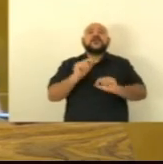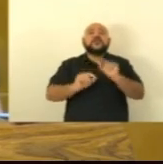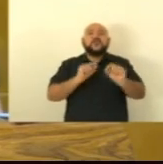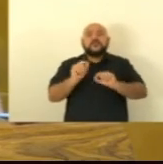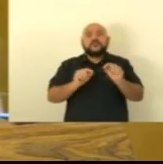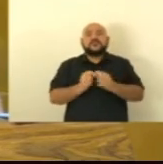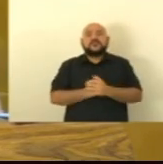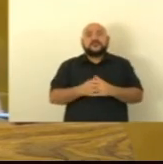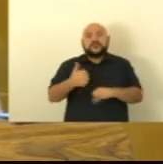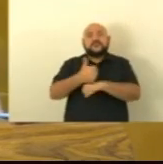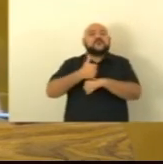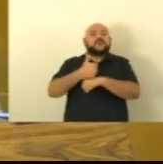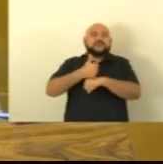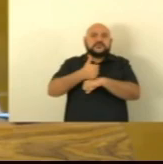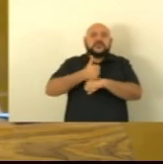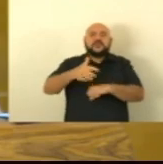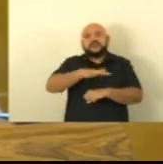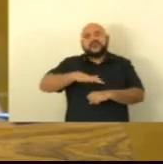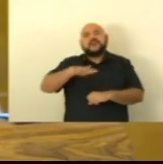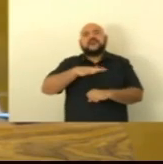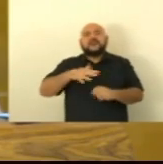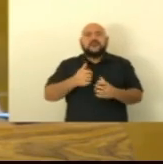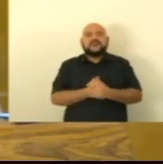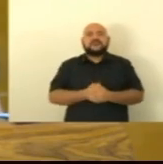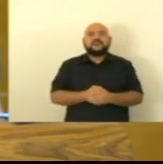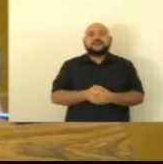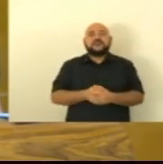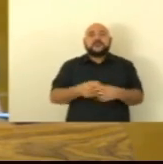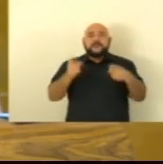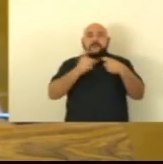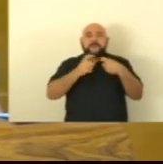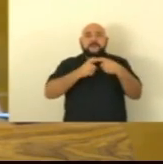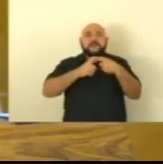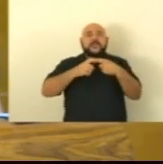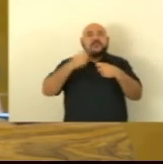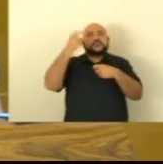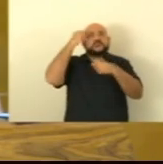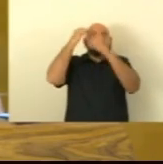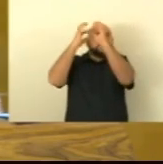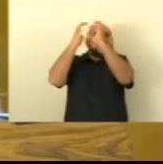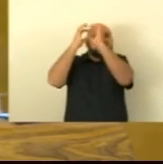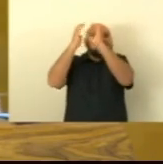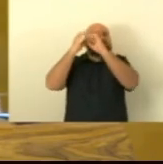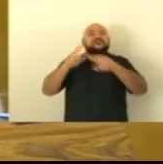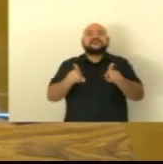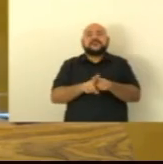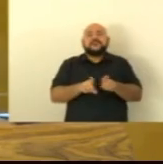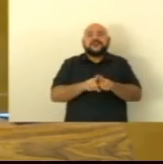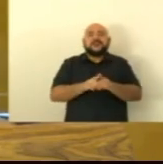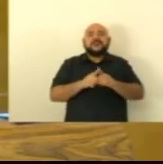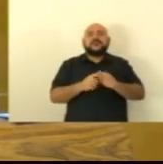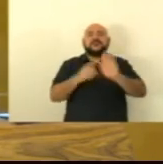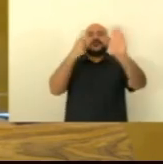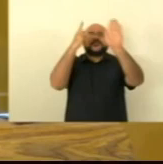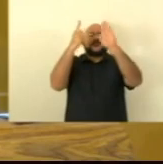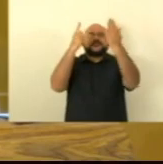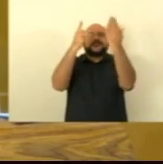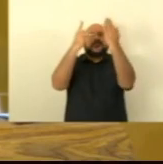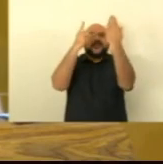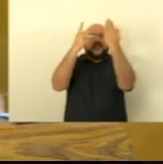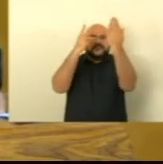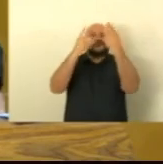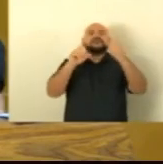uma escassez de profissionais de neurologia e psiquiatria pediátrica que